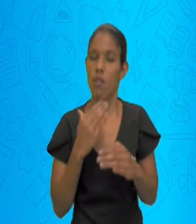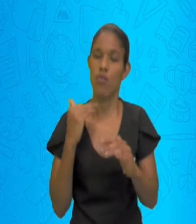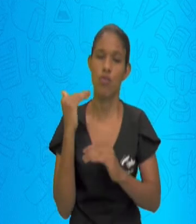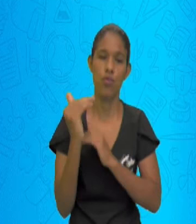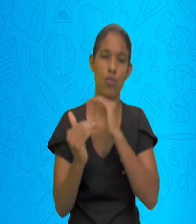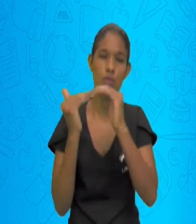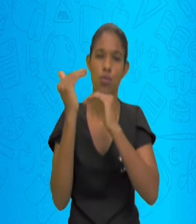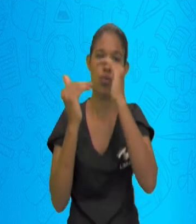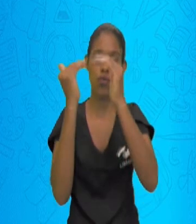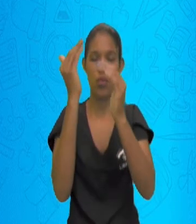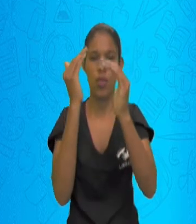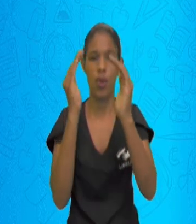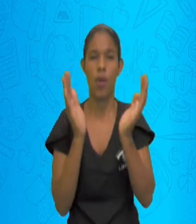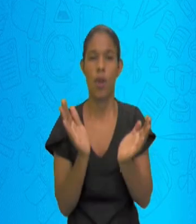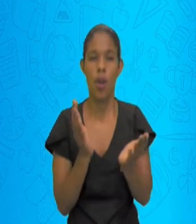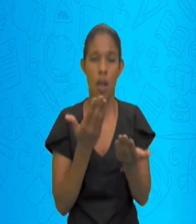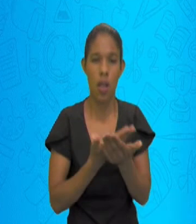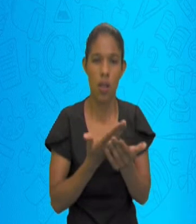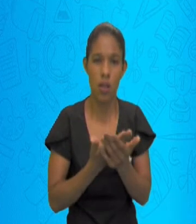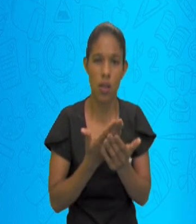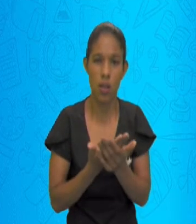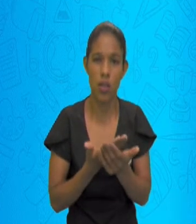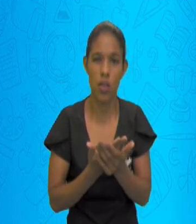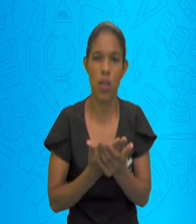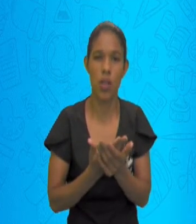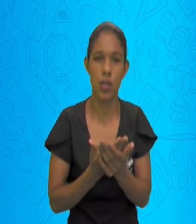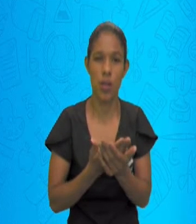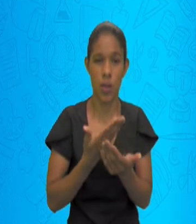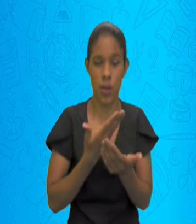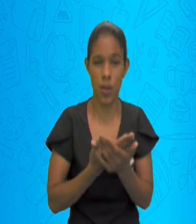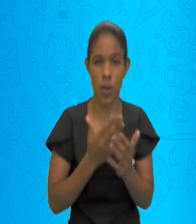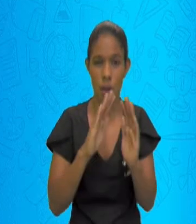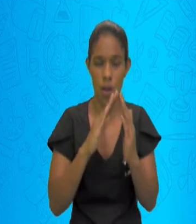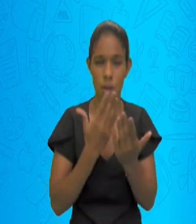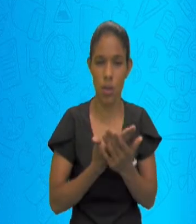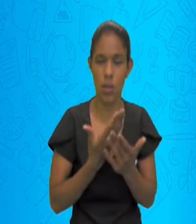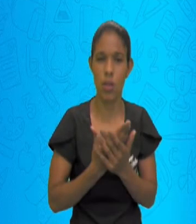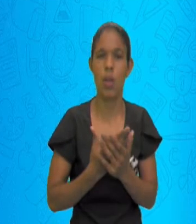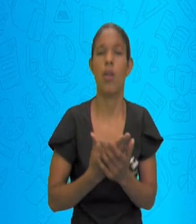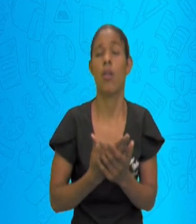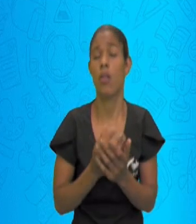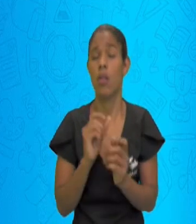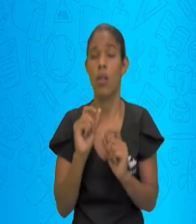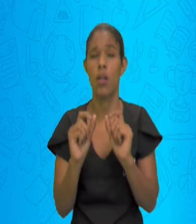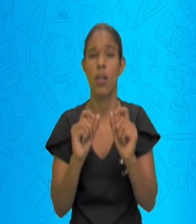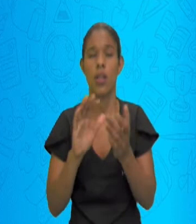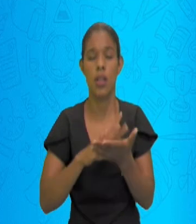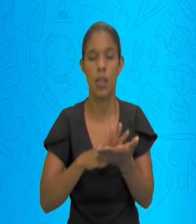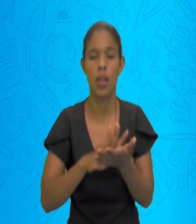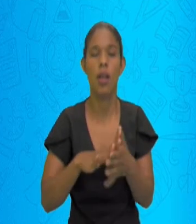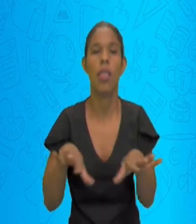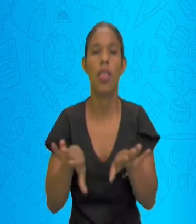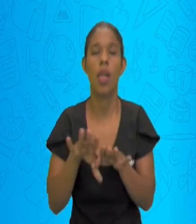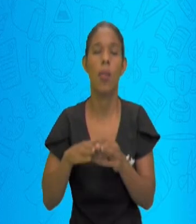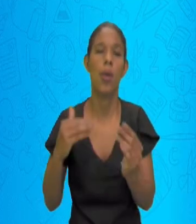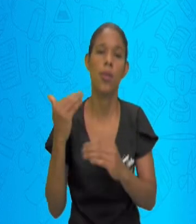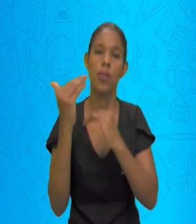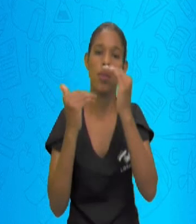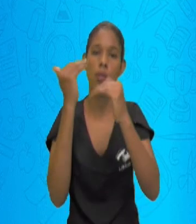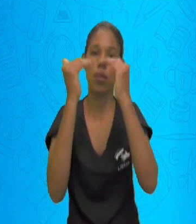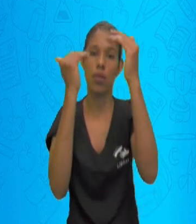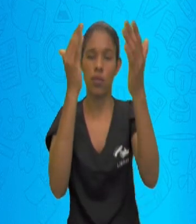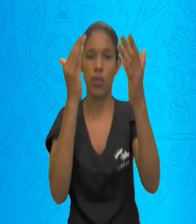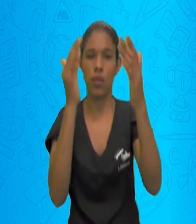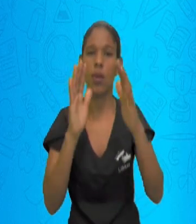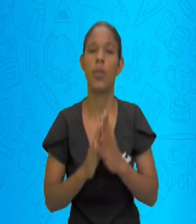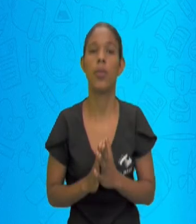Paulo, é uma grande tradição, não só das escolas de samba, aqueles que, né, movimentam as escolas de